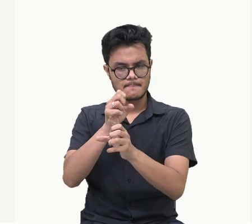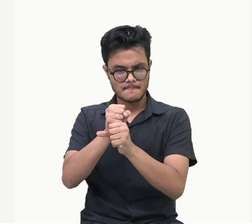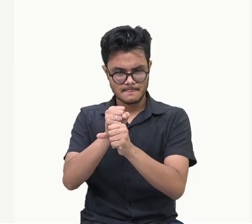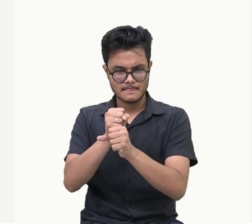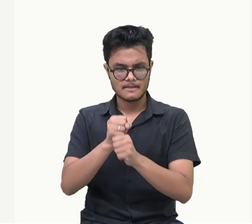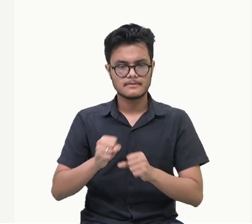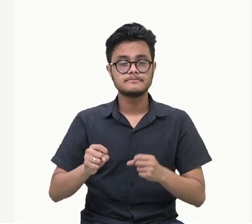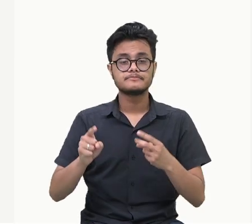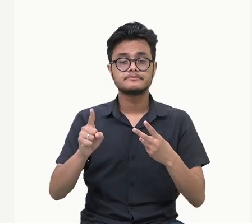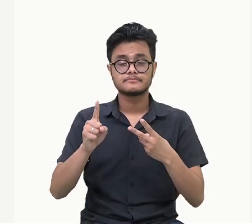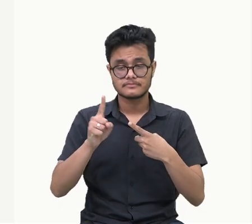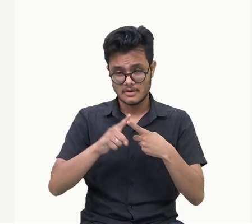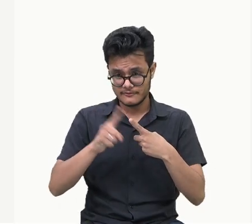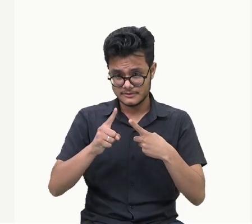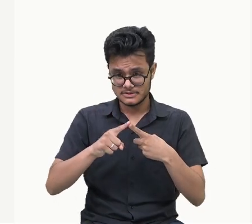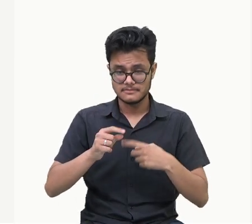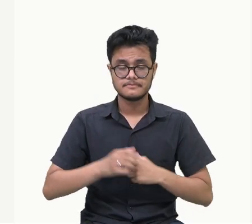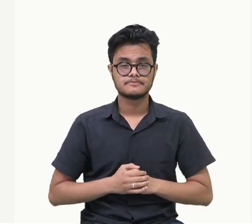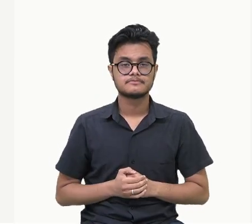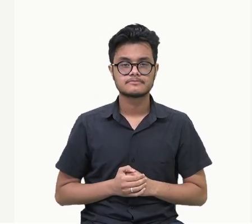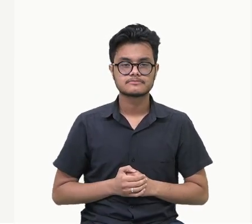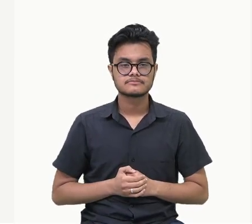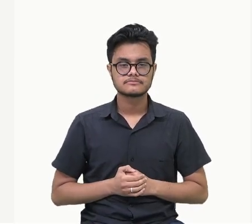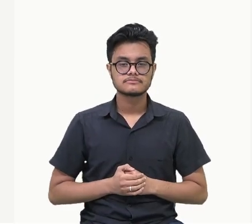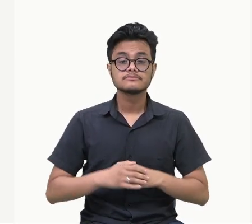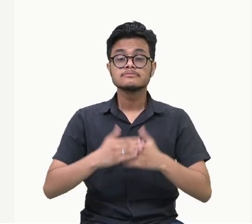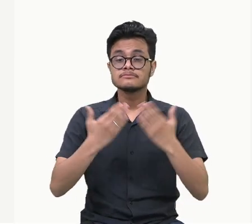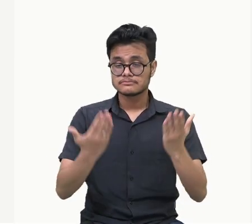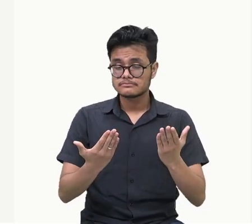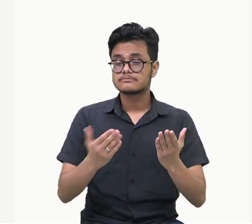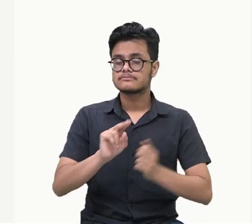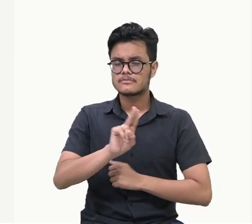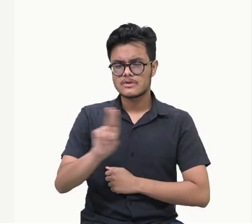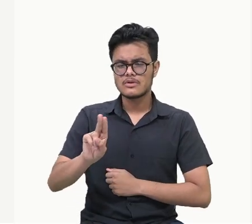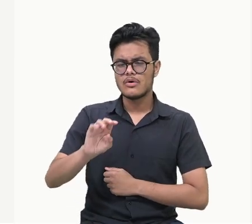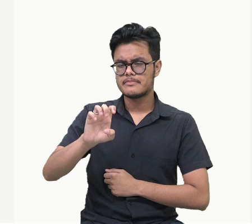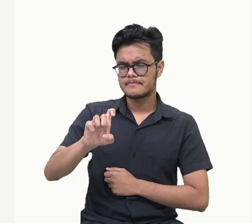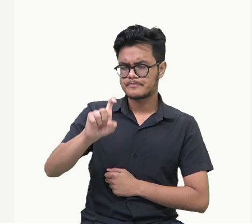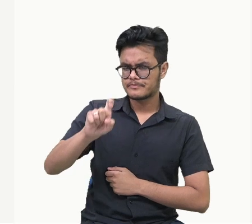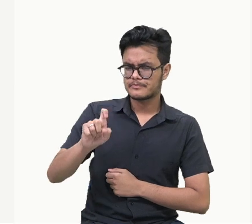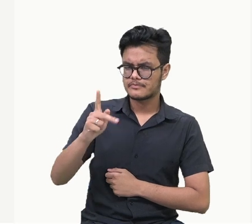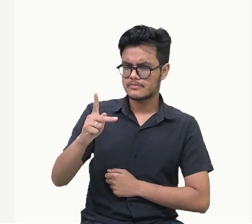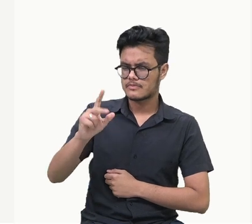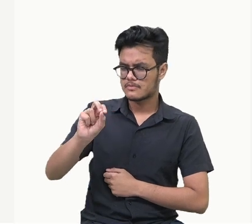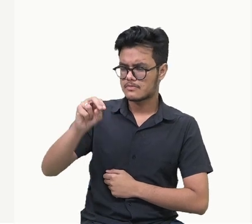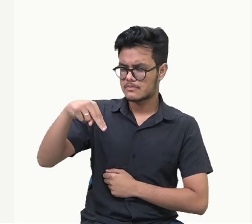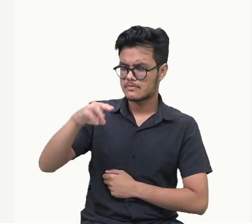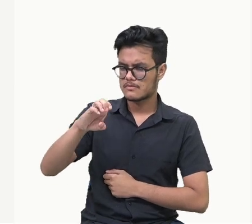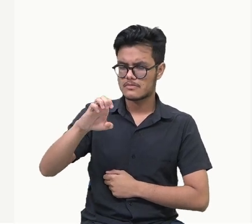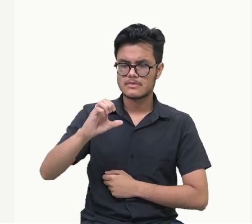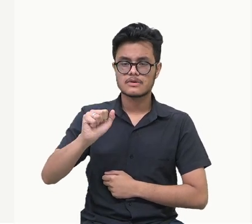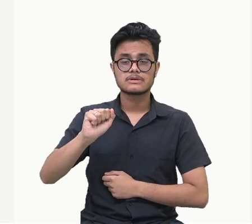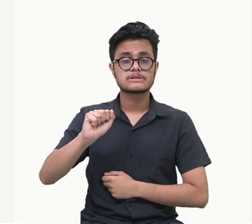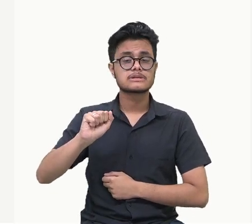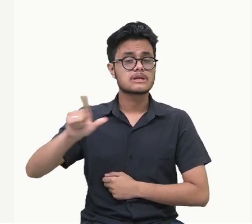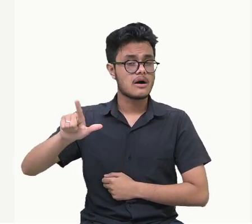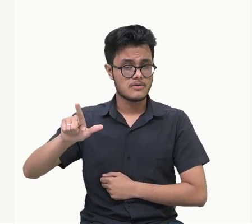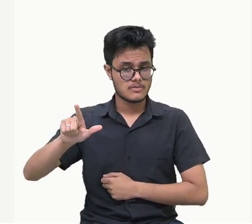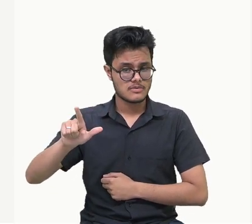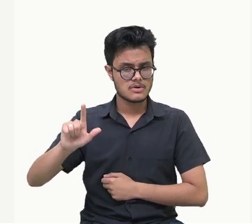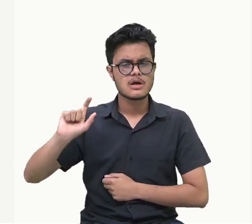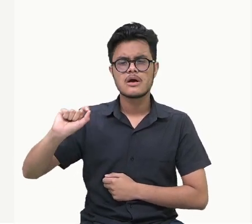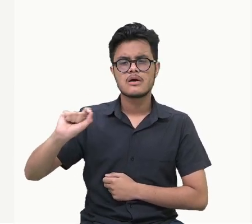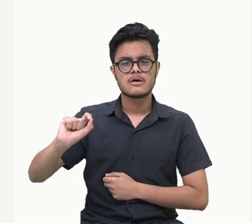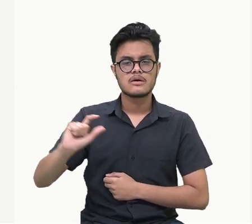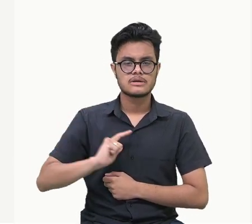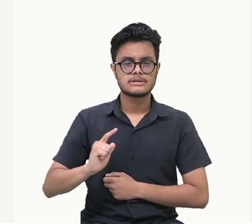função exponencial. Como o nome sugere, o termo exponencial está ligado